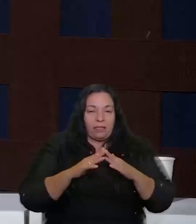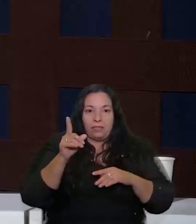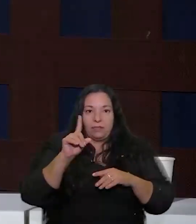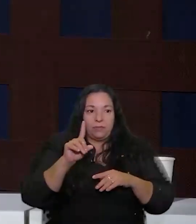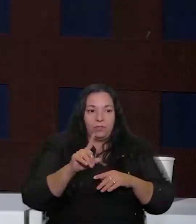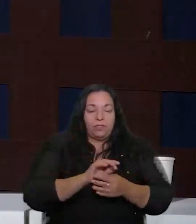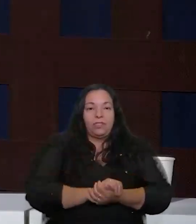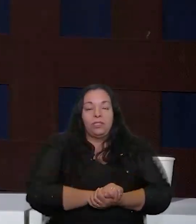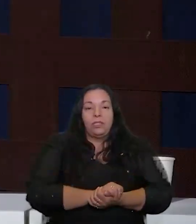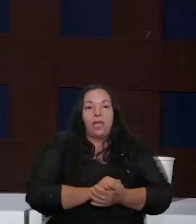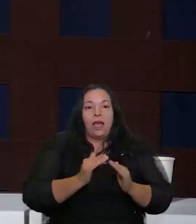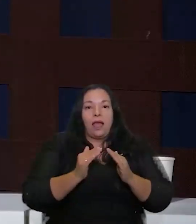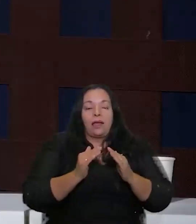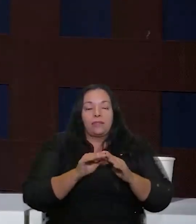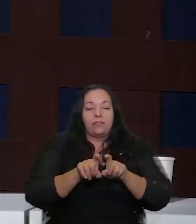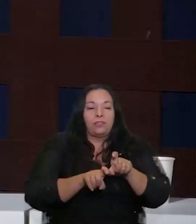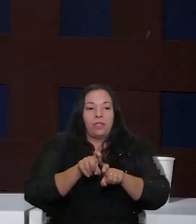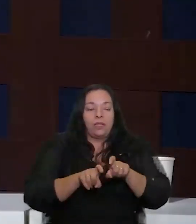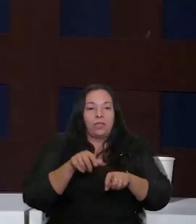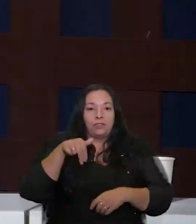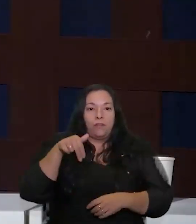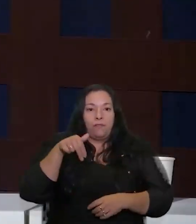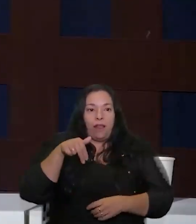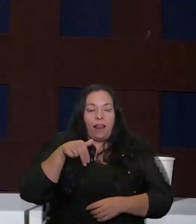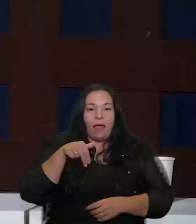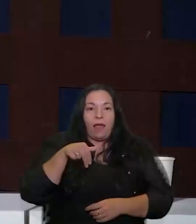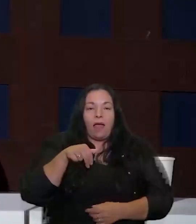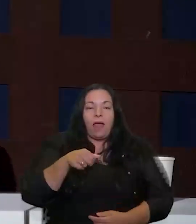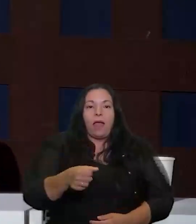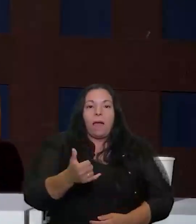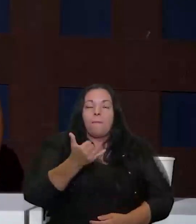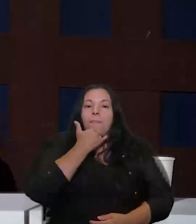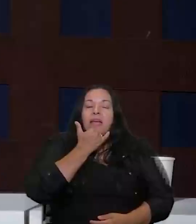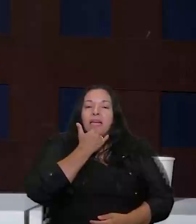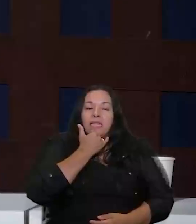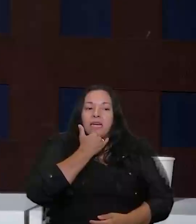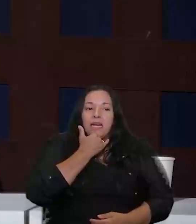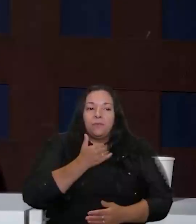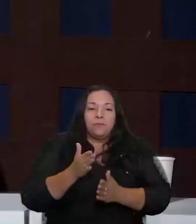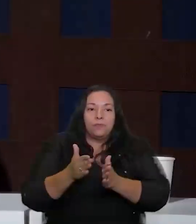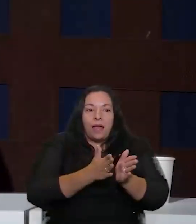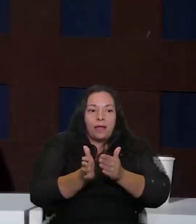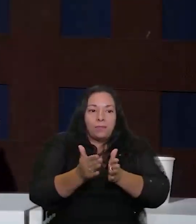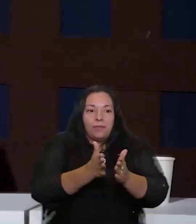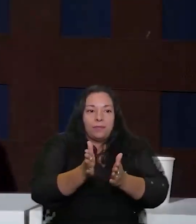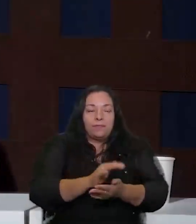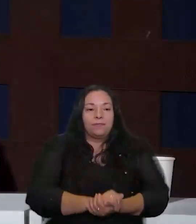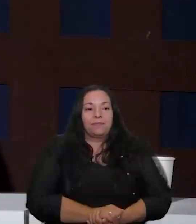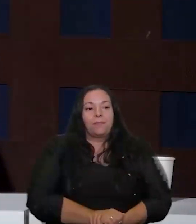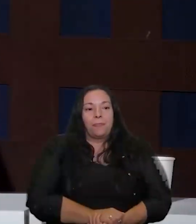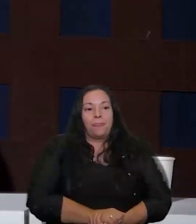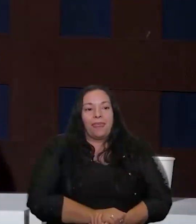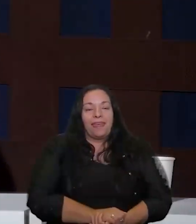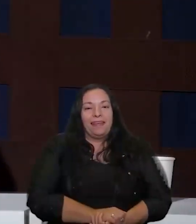house ainda na época. E aí escrevi uma novela chamada O Perdão do Destino, né, Podem rir, gente. Assim,